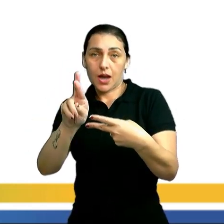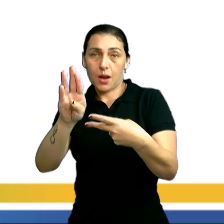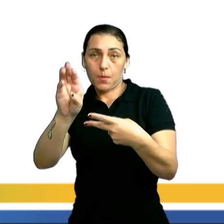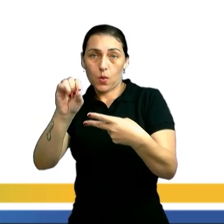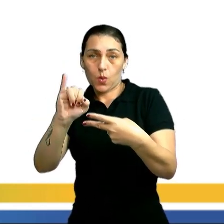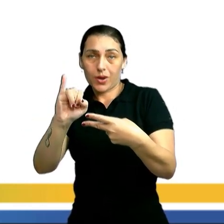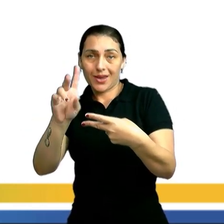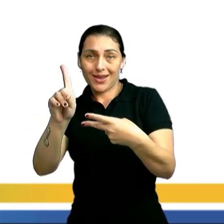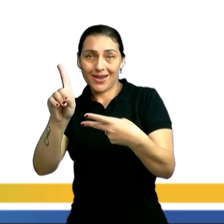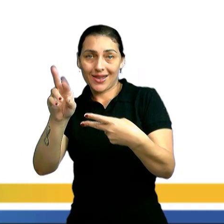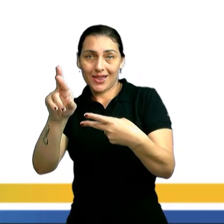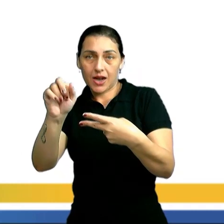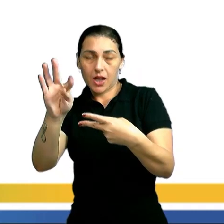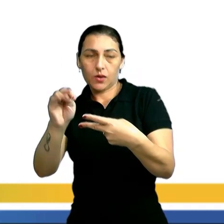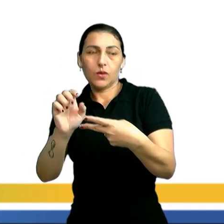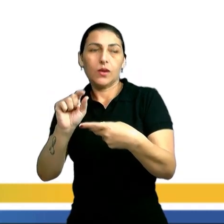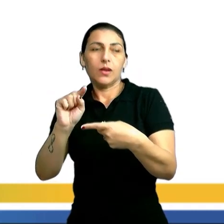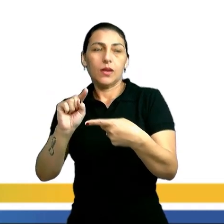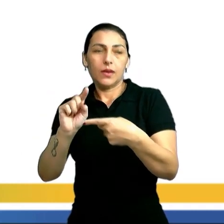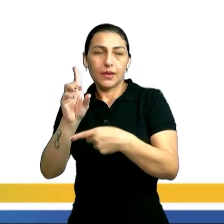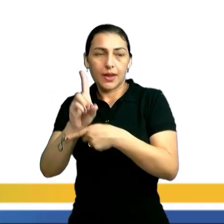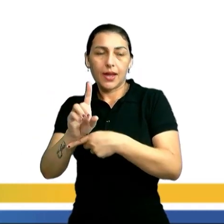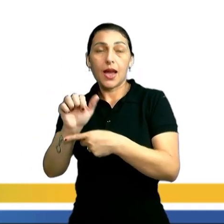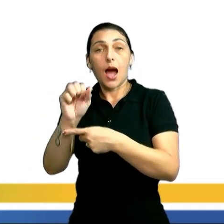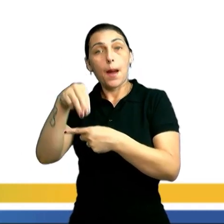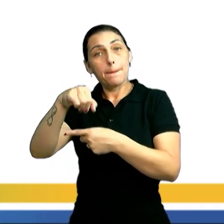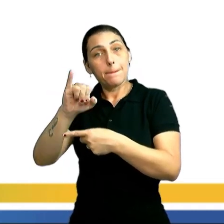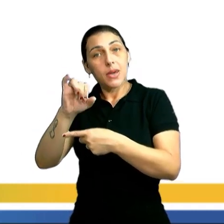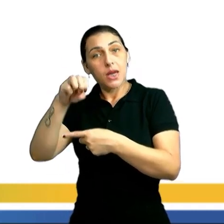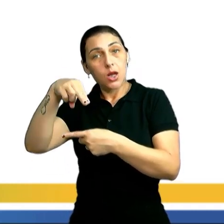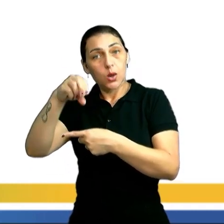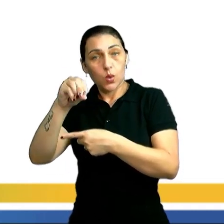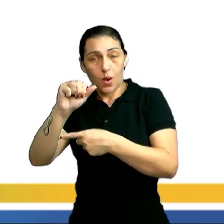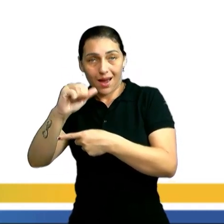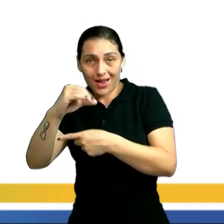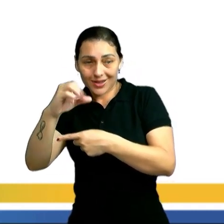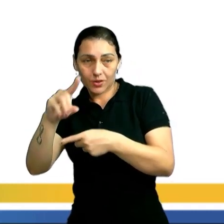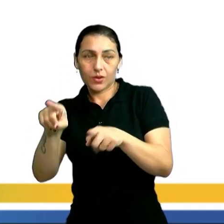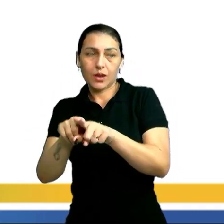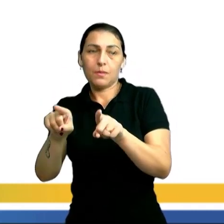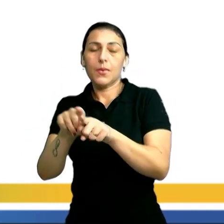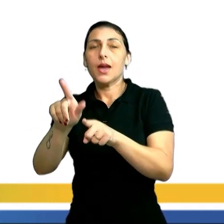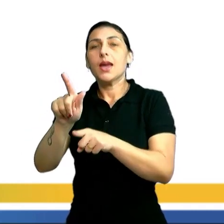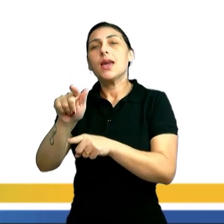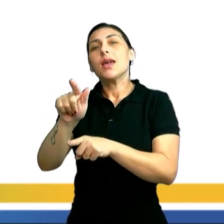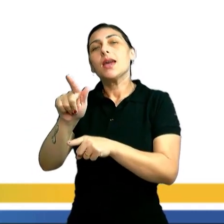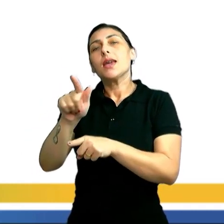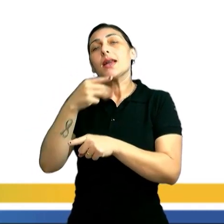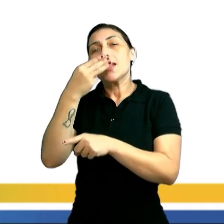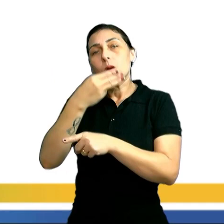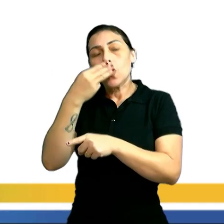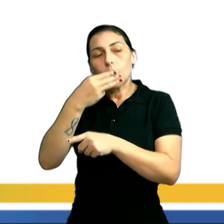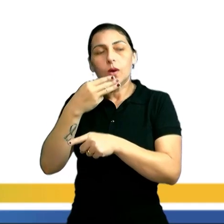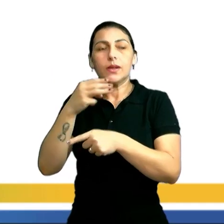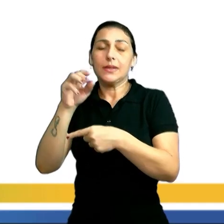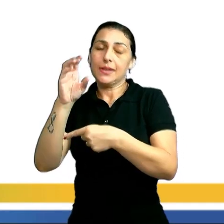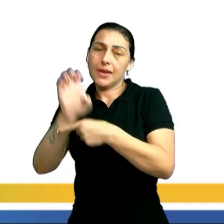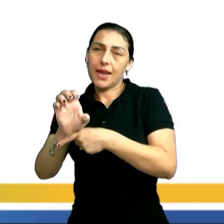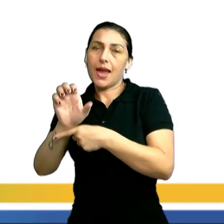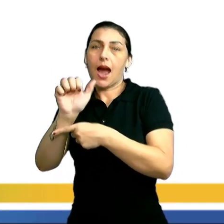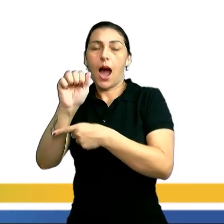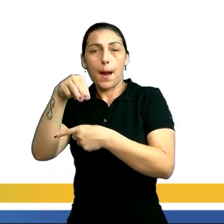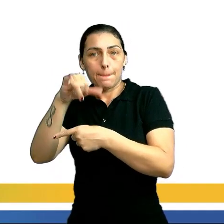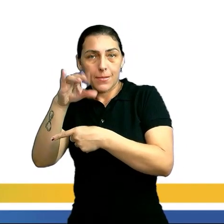Não. Aminoácido e glicogênio, falamos de proteína. Não. Amido e